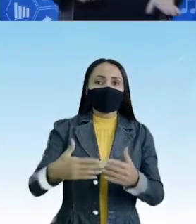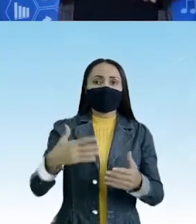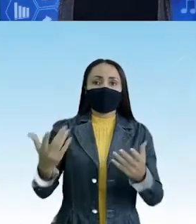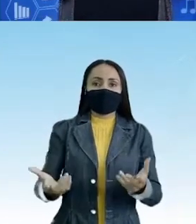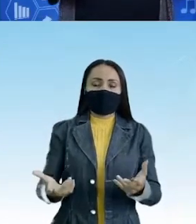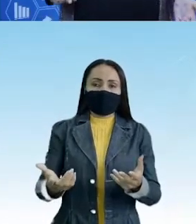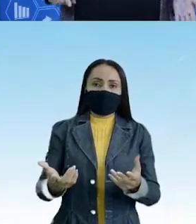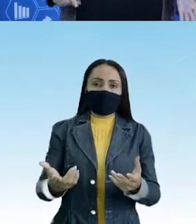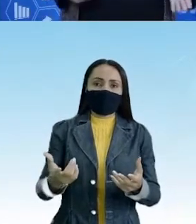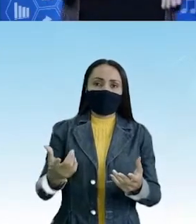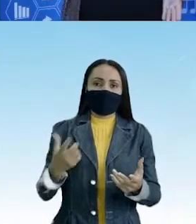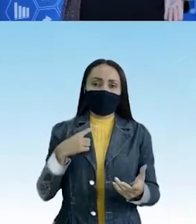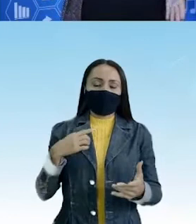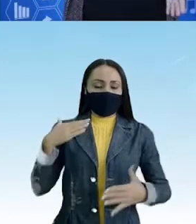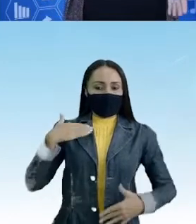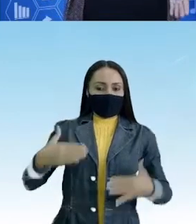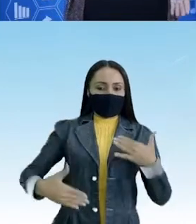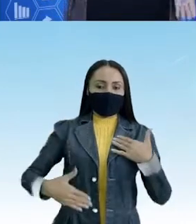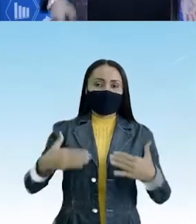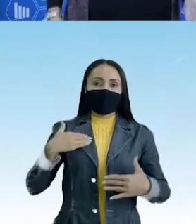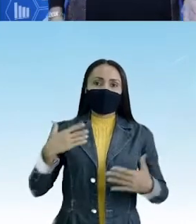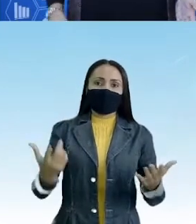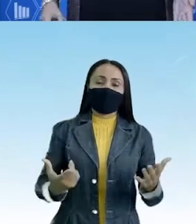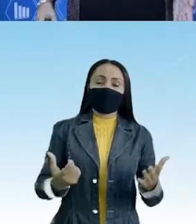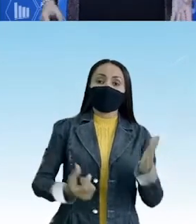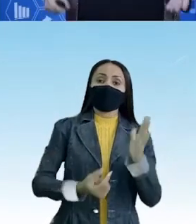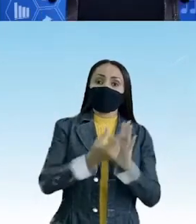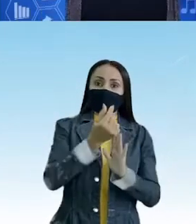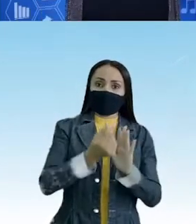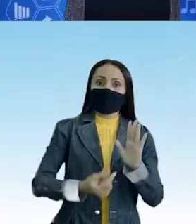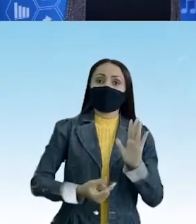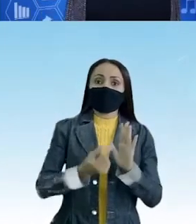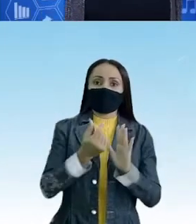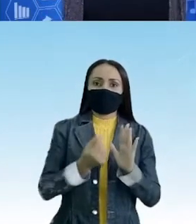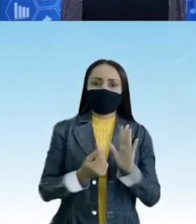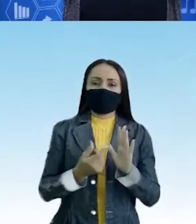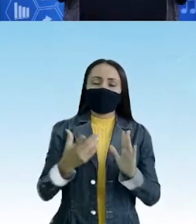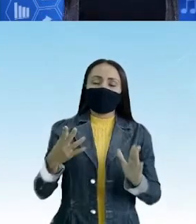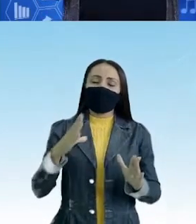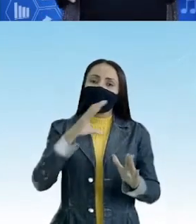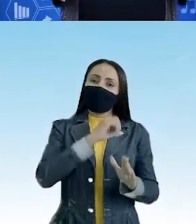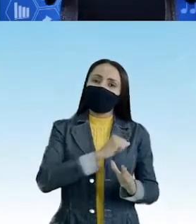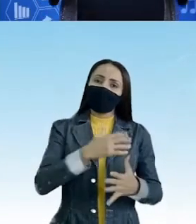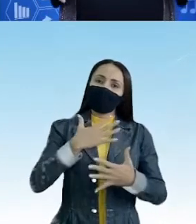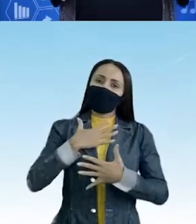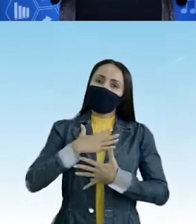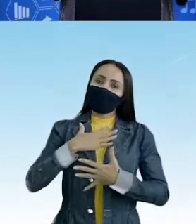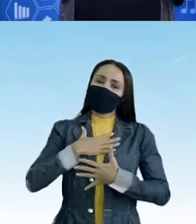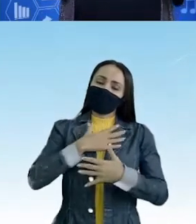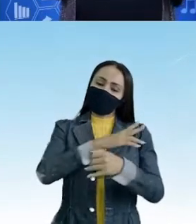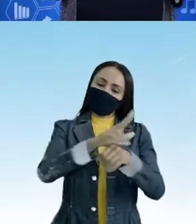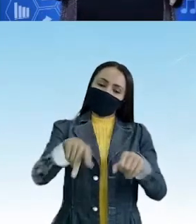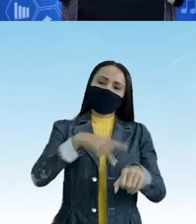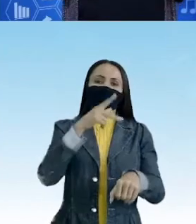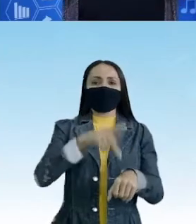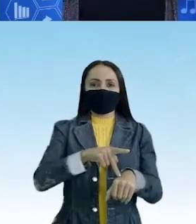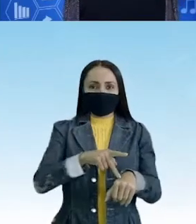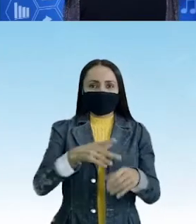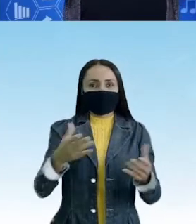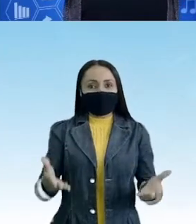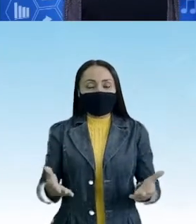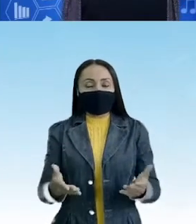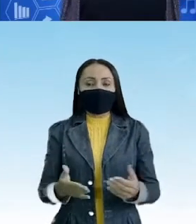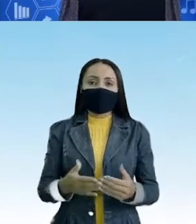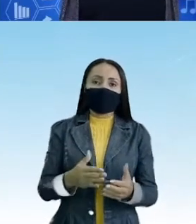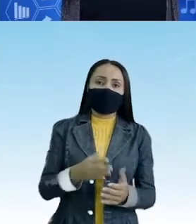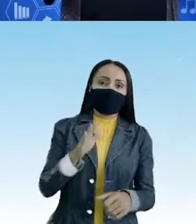condições físicas, financeiras, amo a minha nação. Porque é uma nação que,